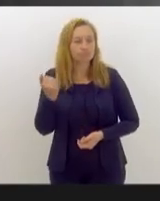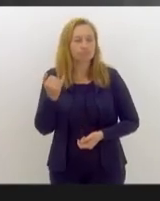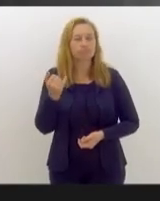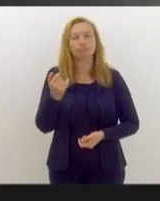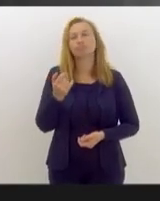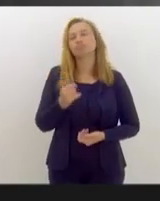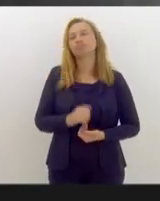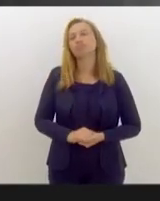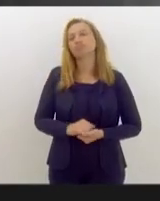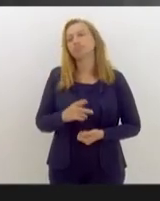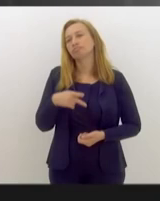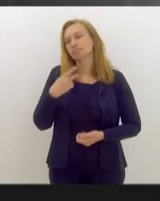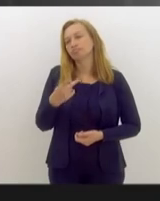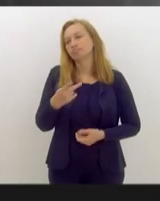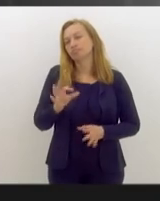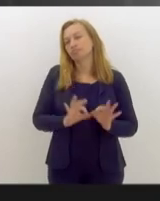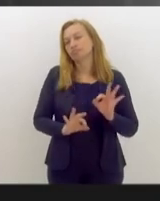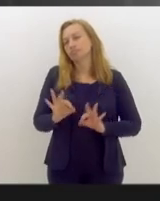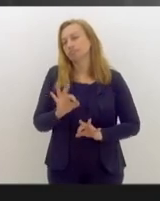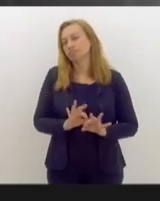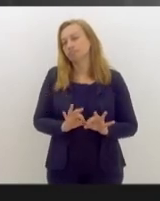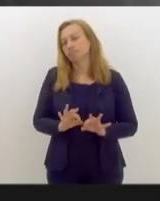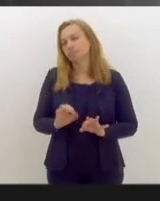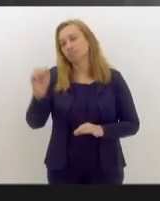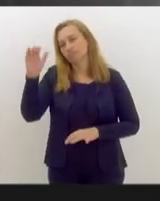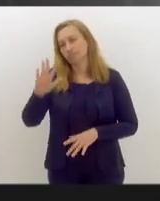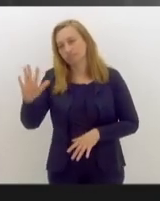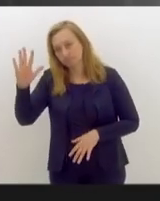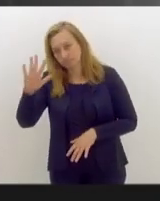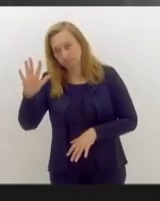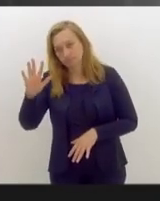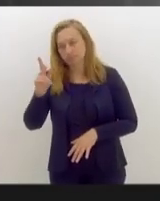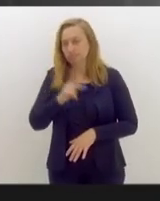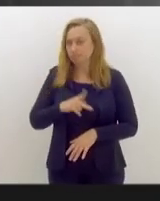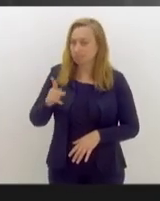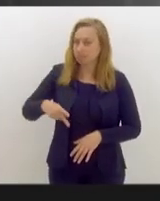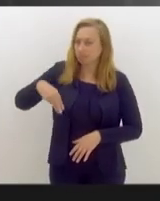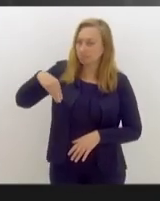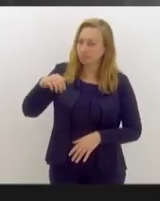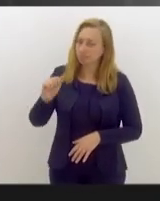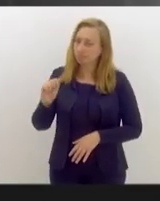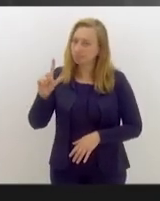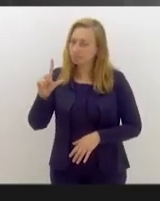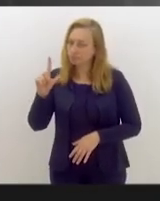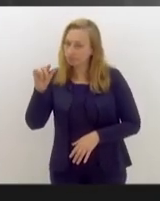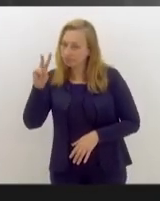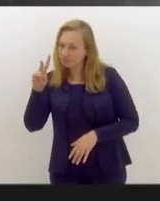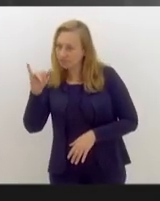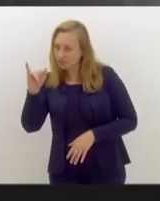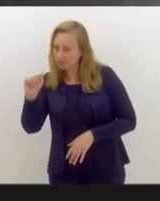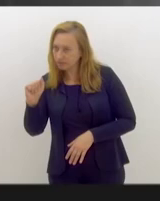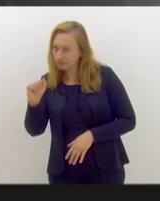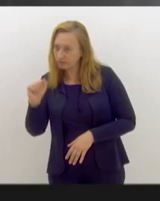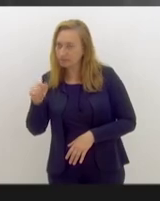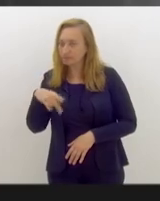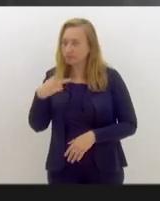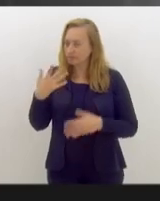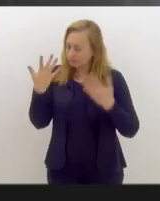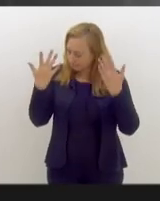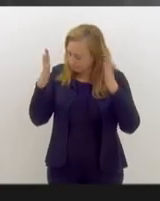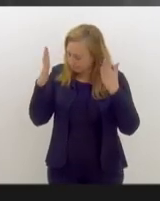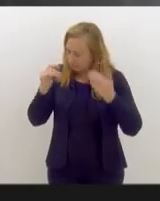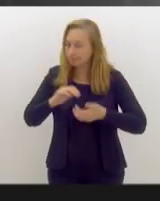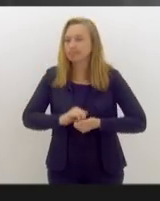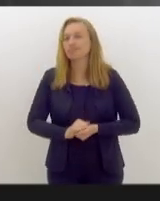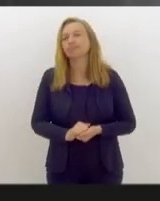né? O Plano Nacional, ele, como a professora Malvina, ela optou de fazer primeiro um agradecimento, fazer uma grande saudação,